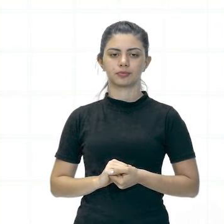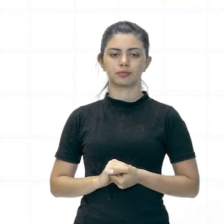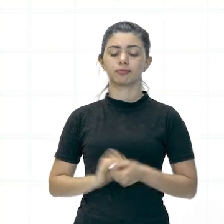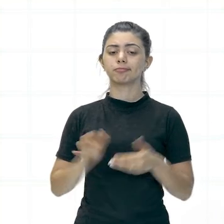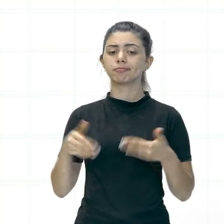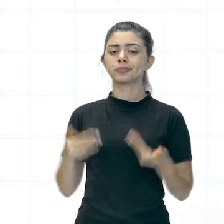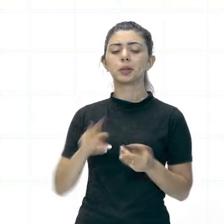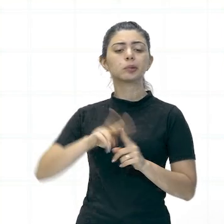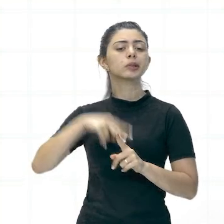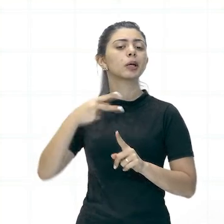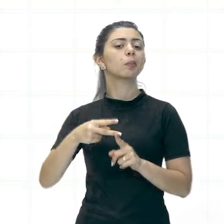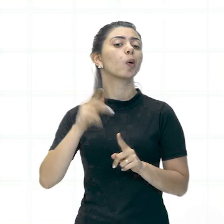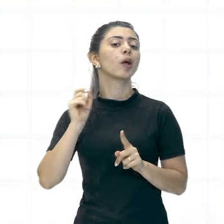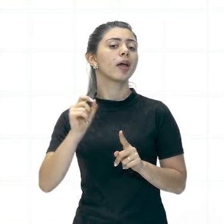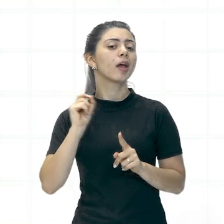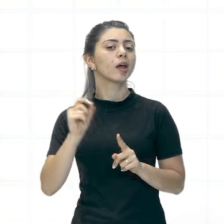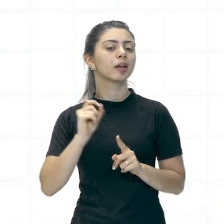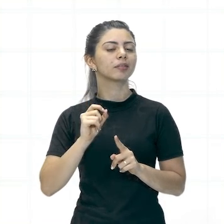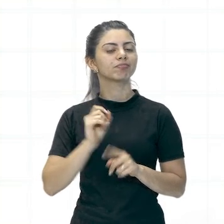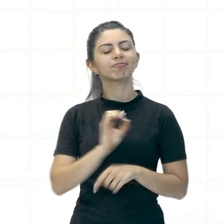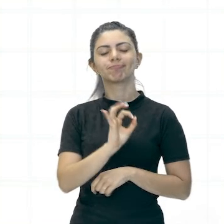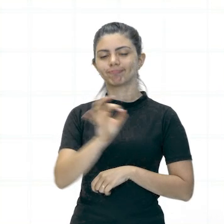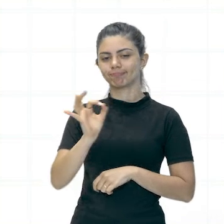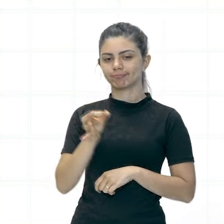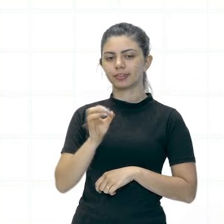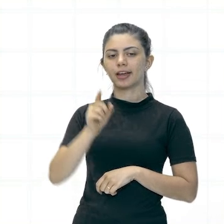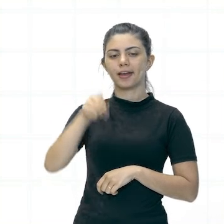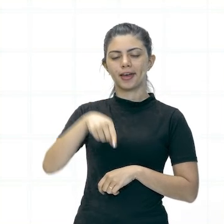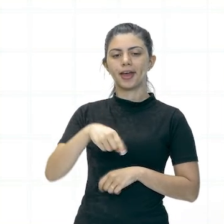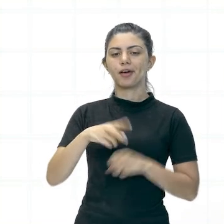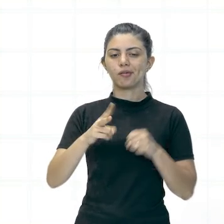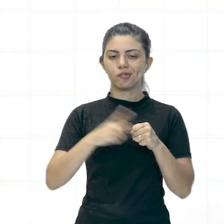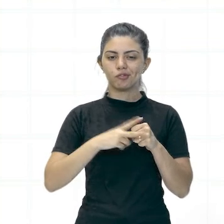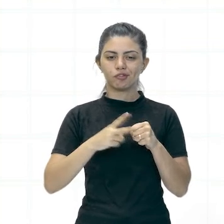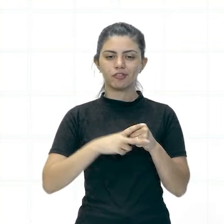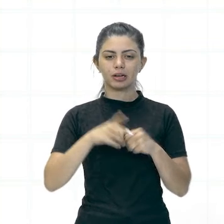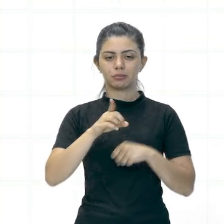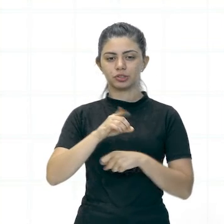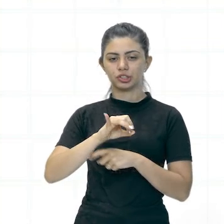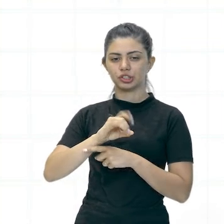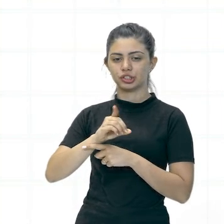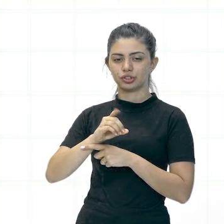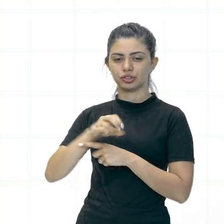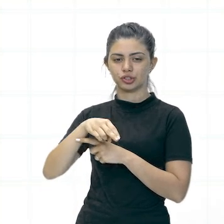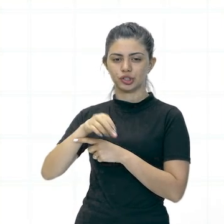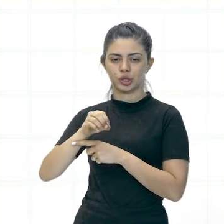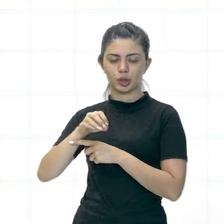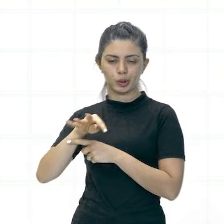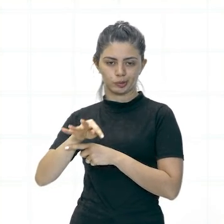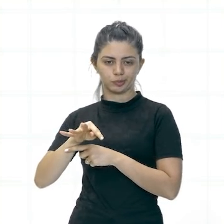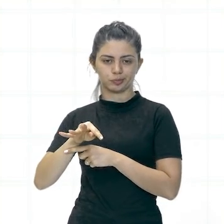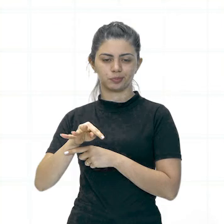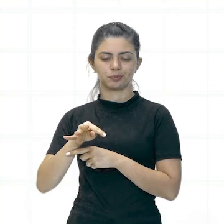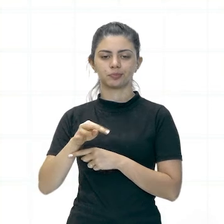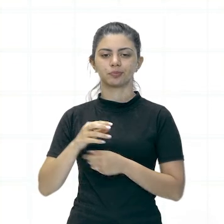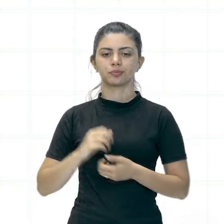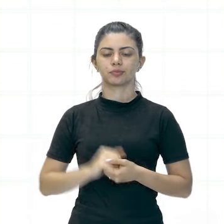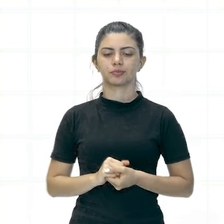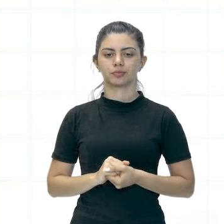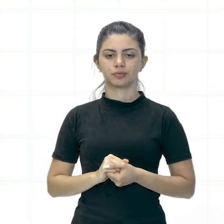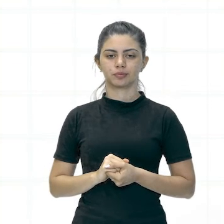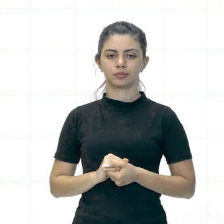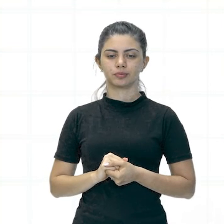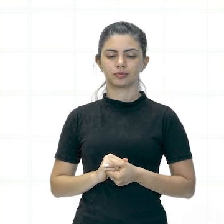vem depois? Isso mesmo, o verbo auxiliar que indica o passado juntamente com o